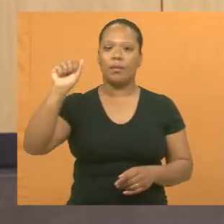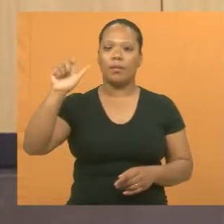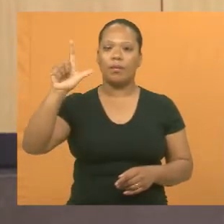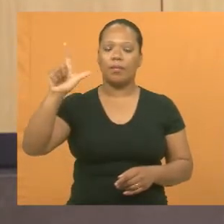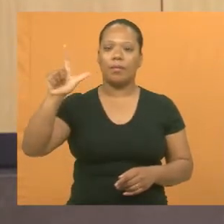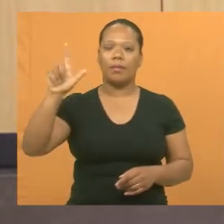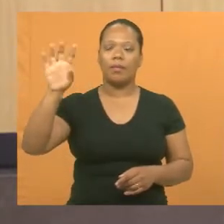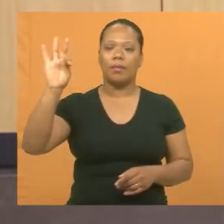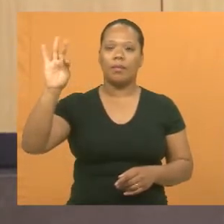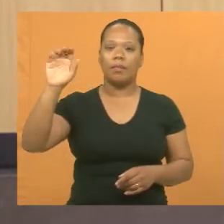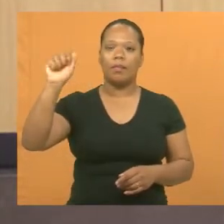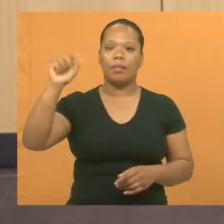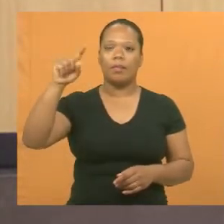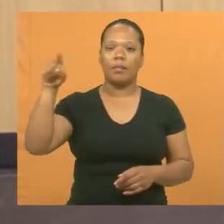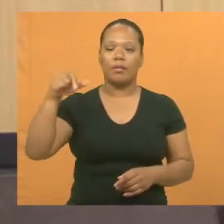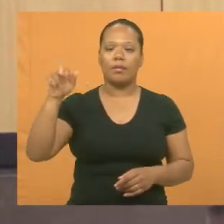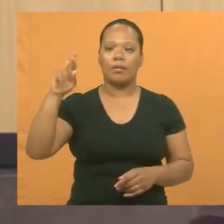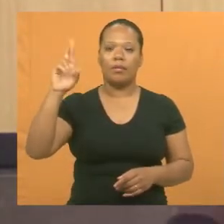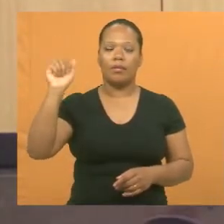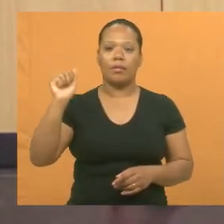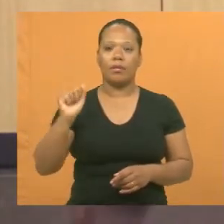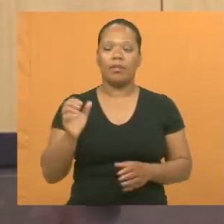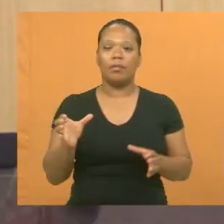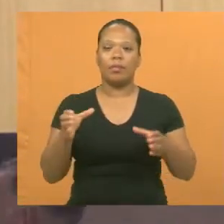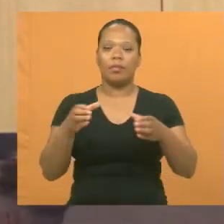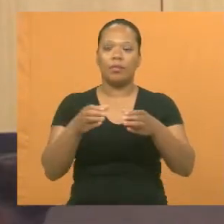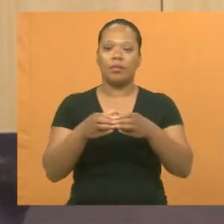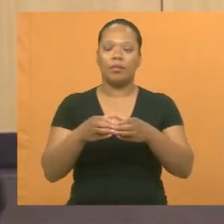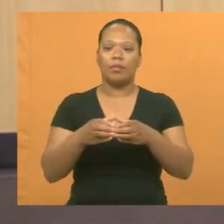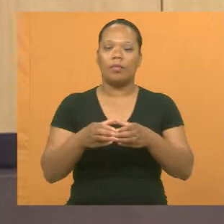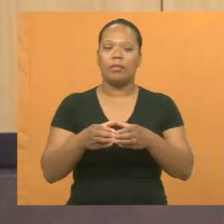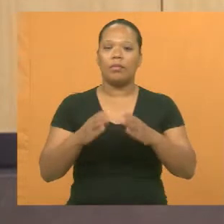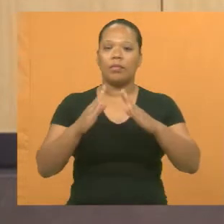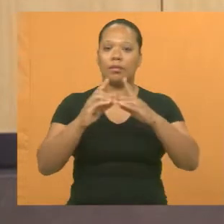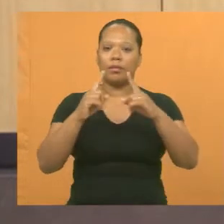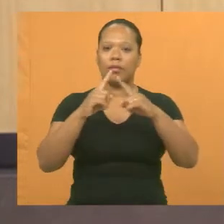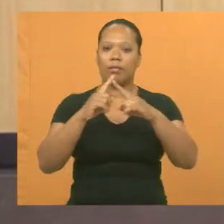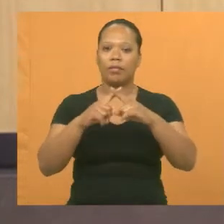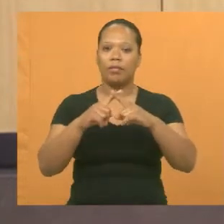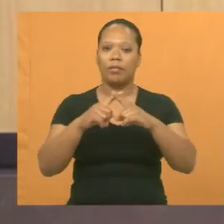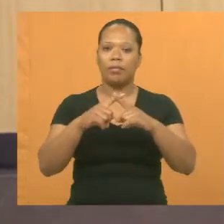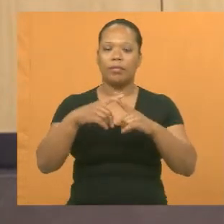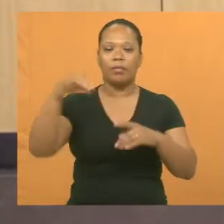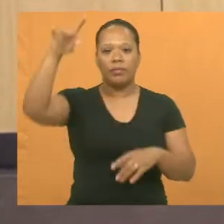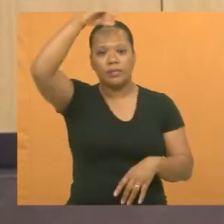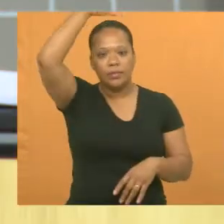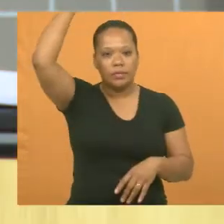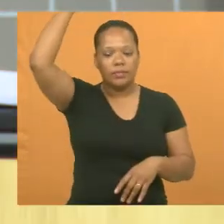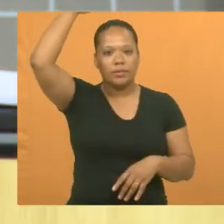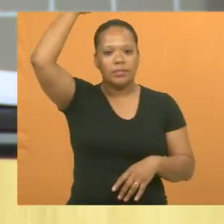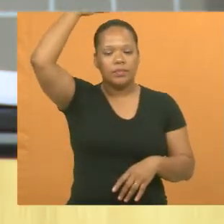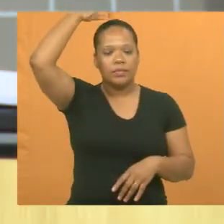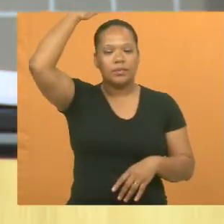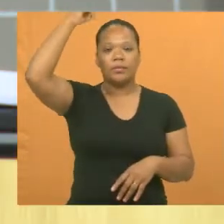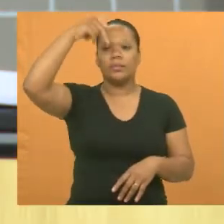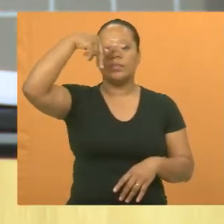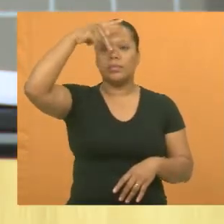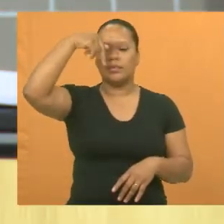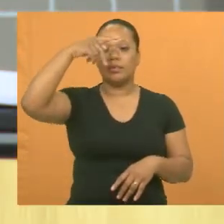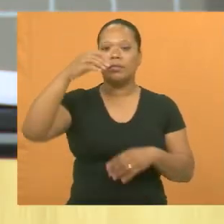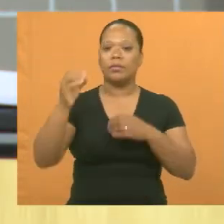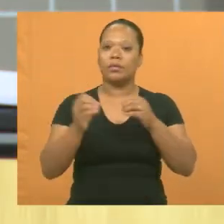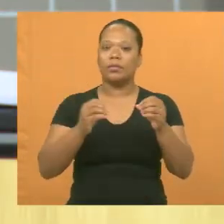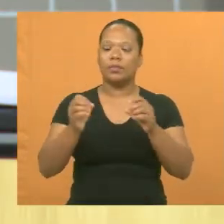CONIEP, Convenção Nacional das Igrejas Evangélicas Pentecostais, por sua atividade eclesiástica e pelas obras